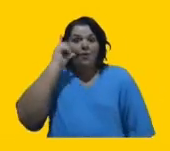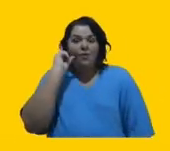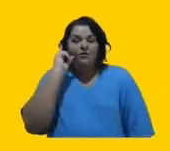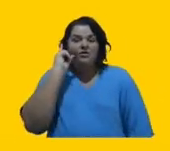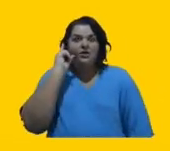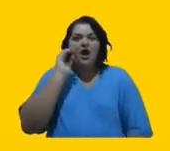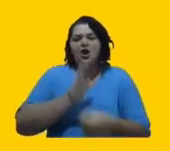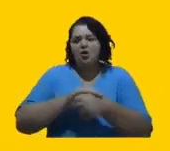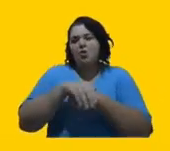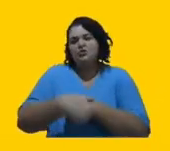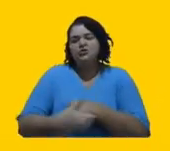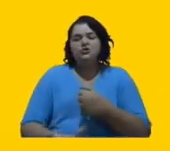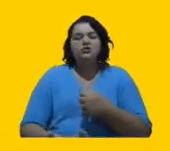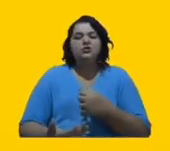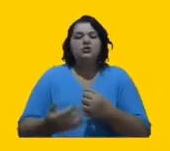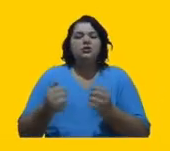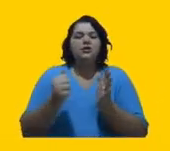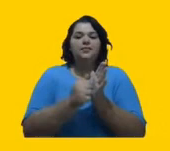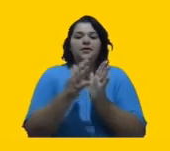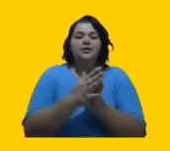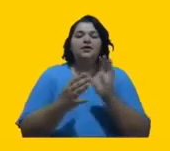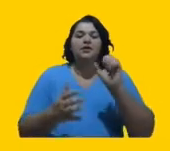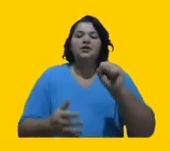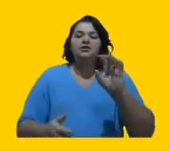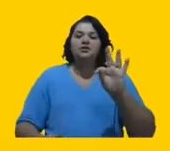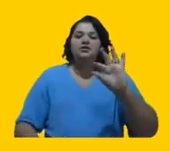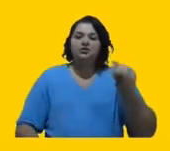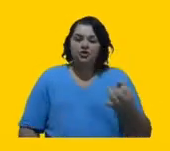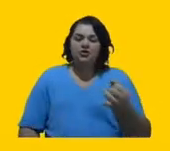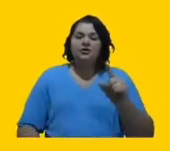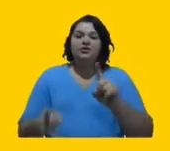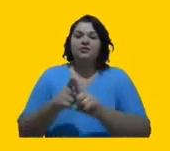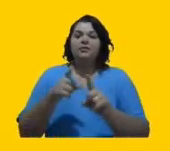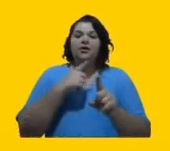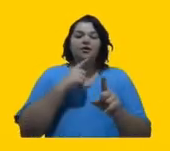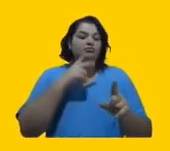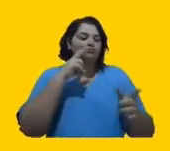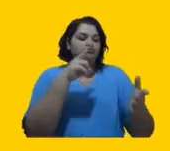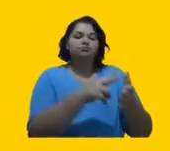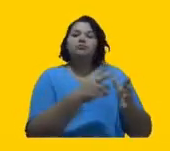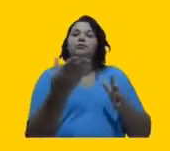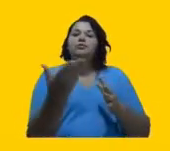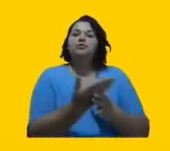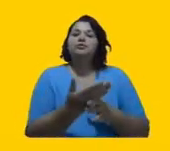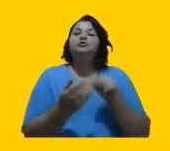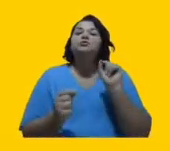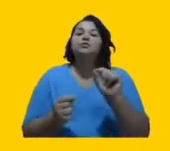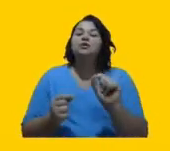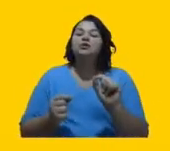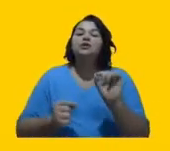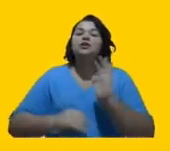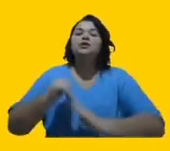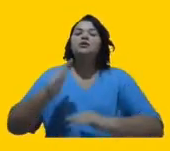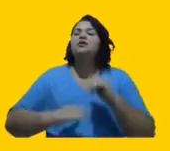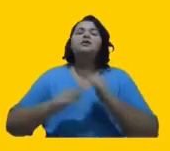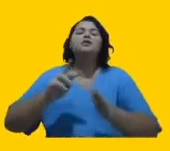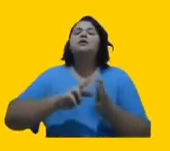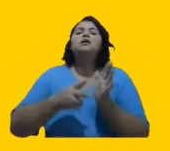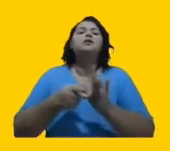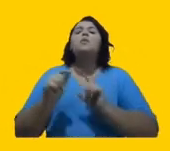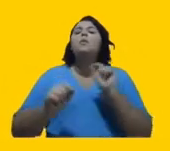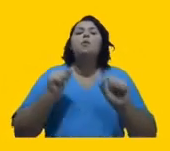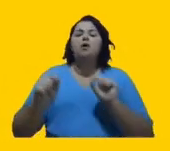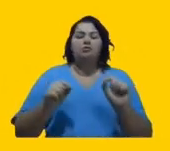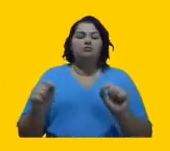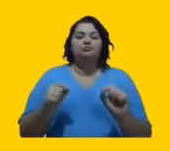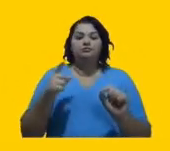o ministro do STF, o Dias Toffoli, pediu vista do processo. O que que isso significa na prática? Significa que o